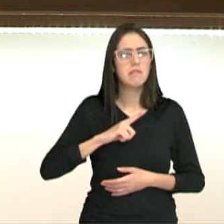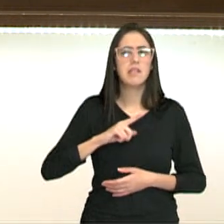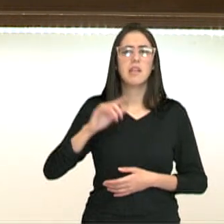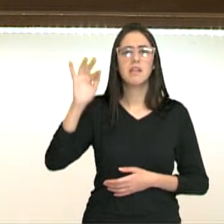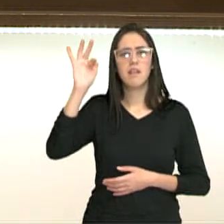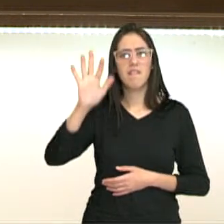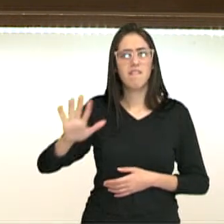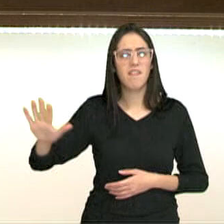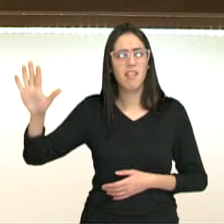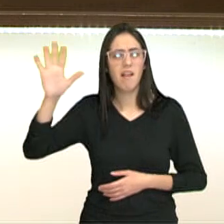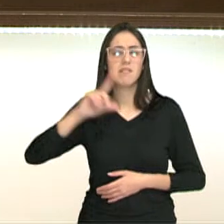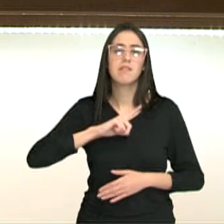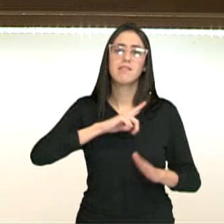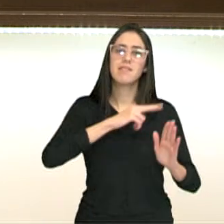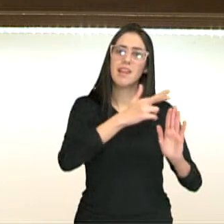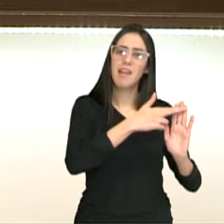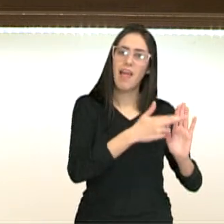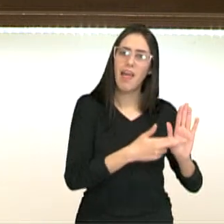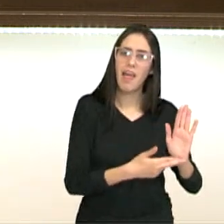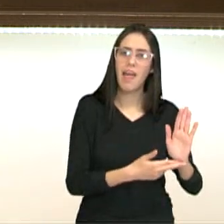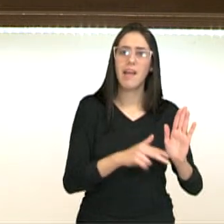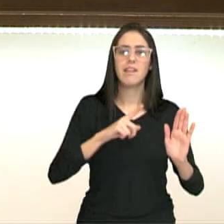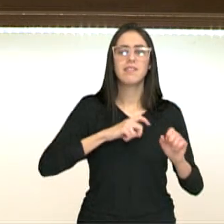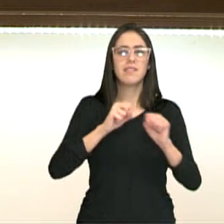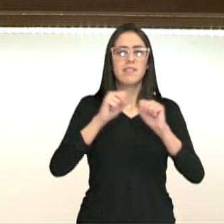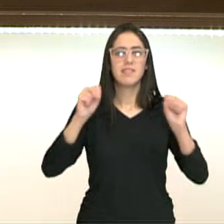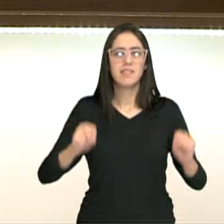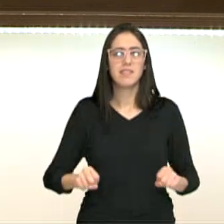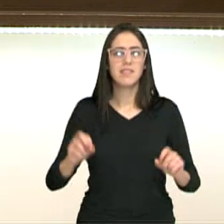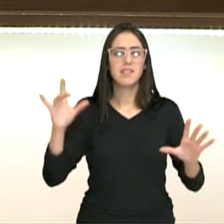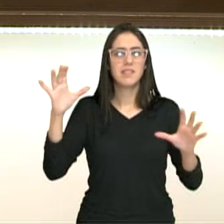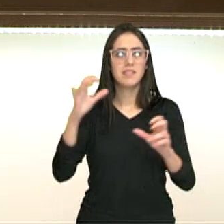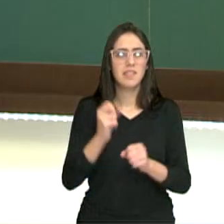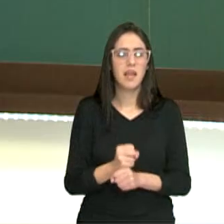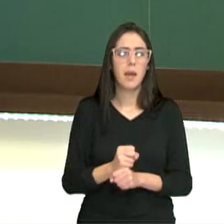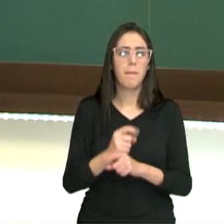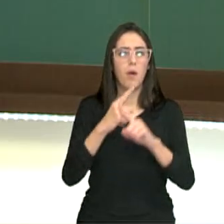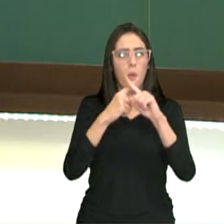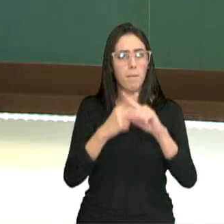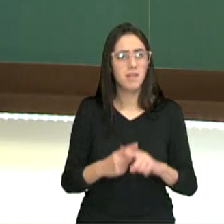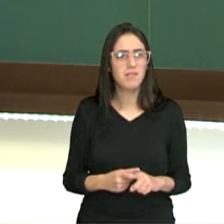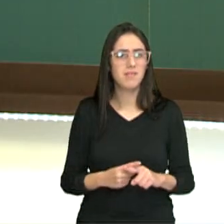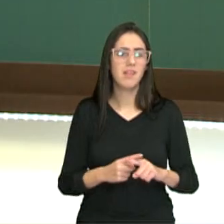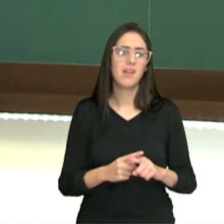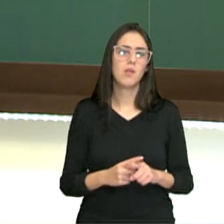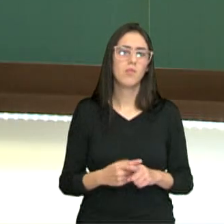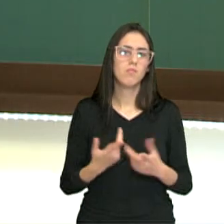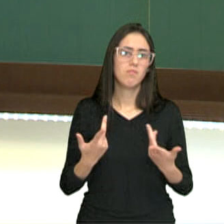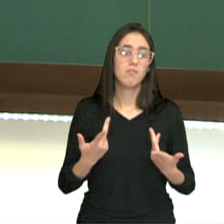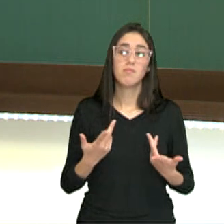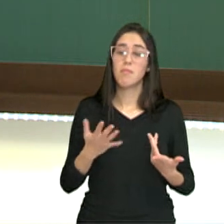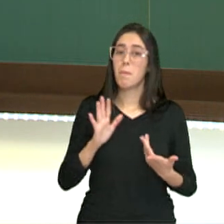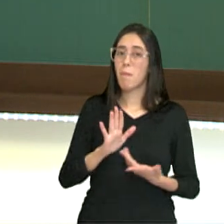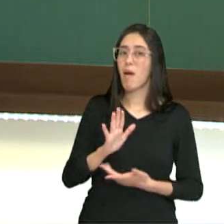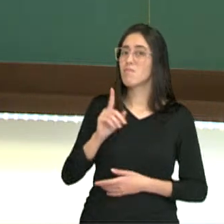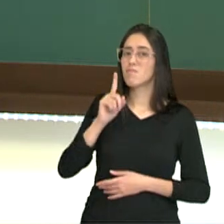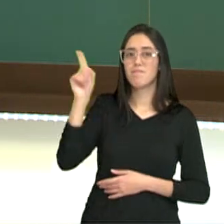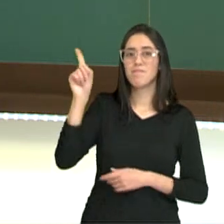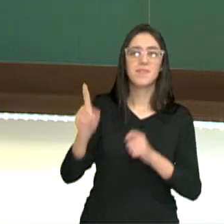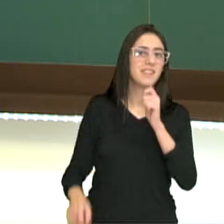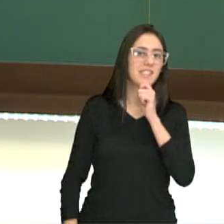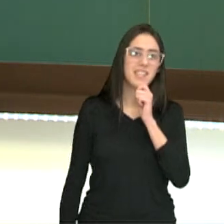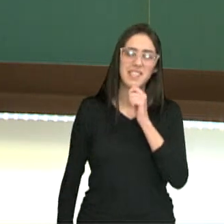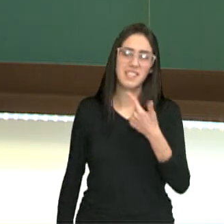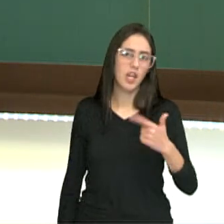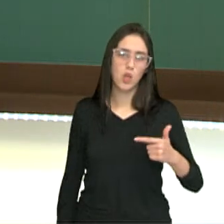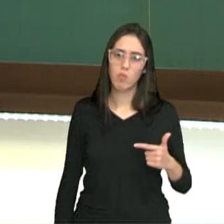confederações, regras, sistema de pontuação e de competições, e isso nesse momento não existe ainda, não todas